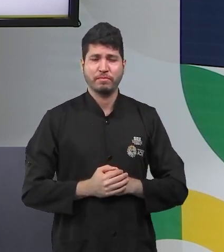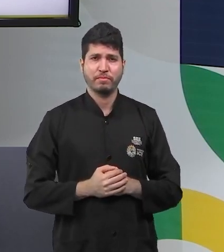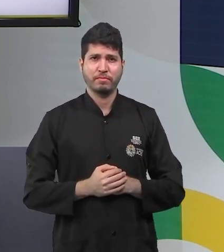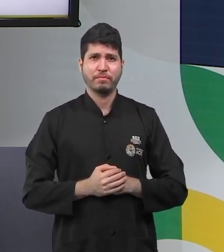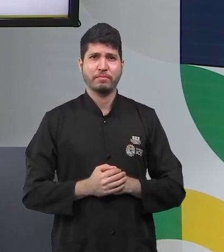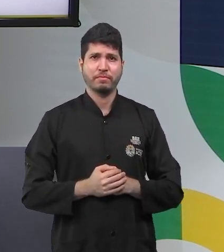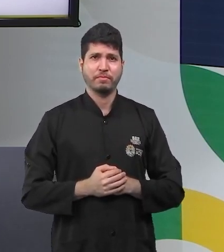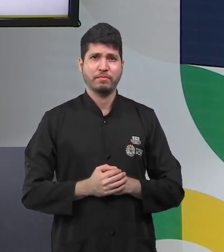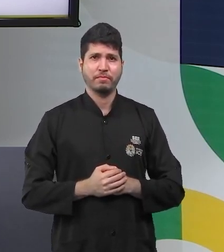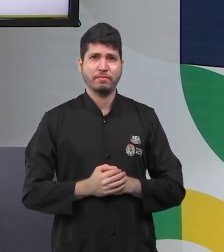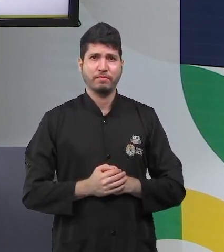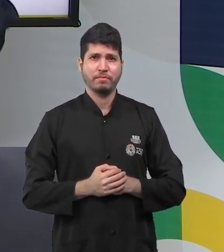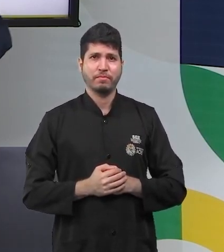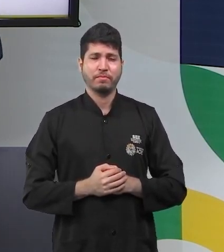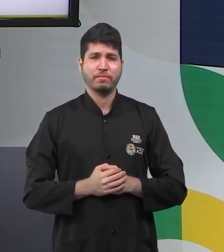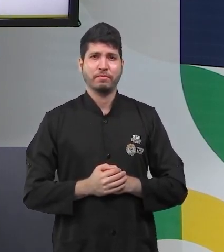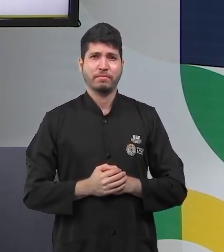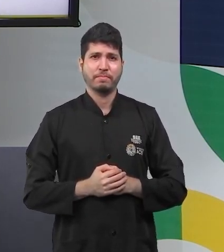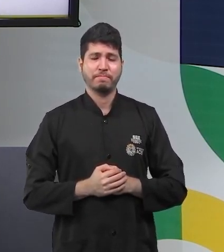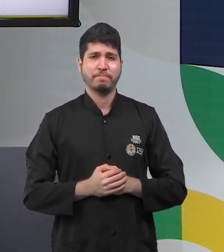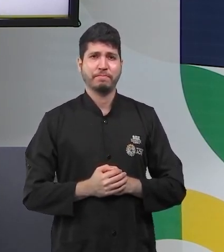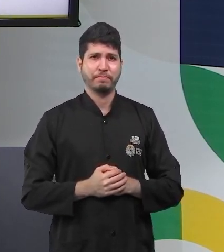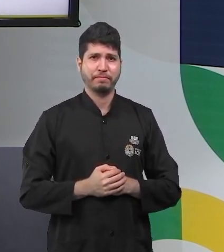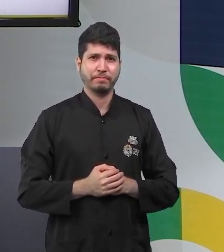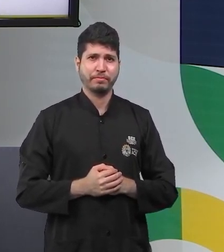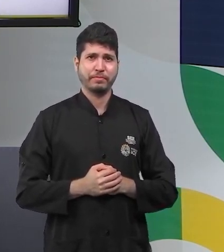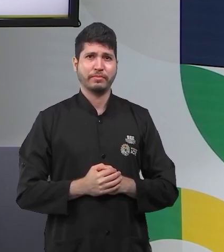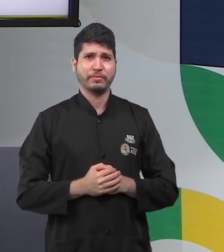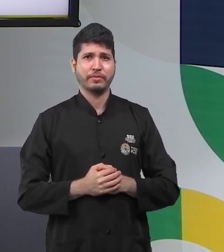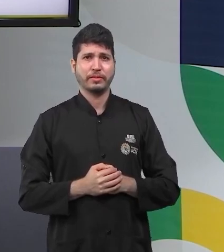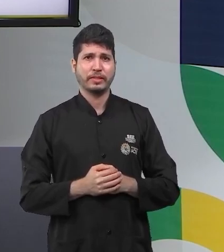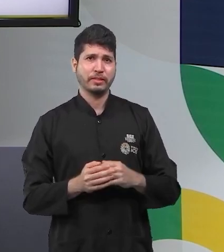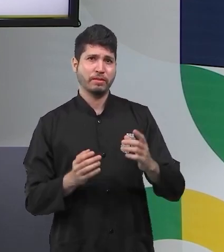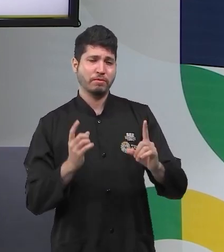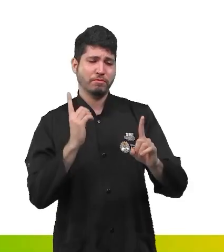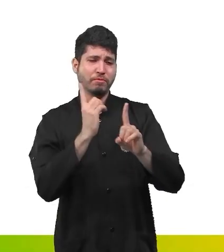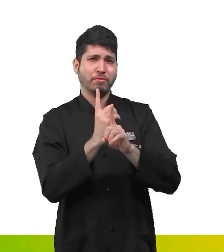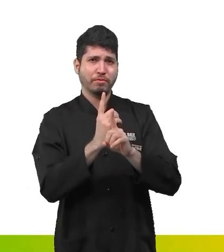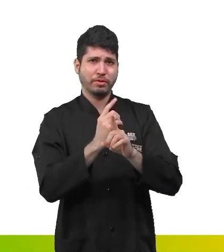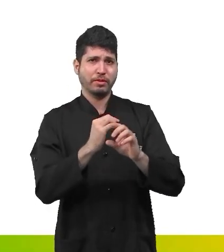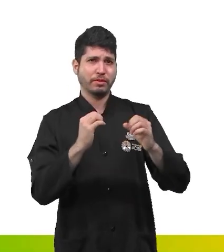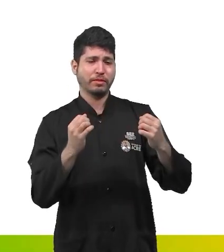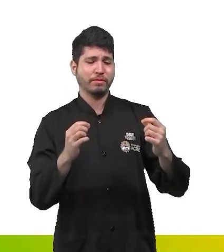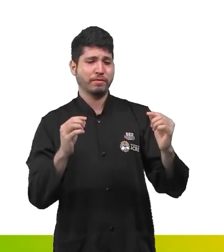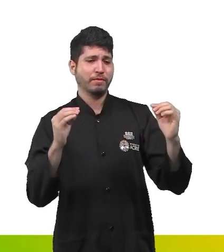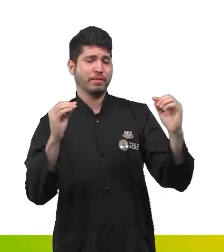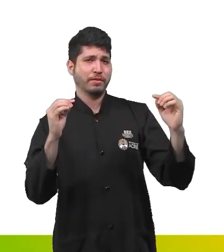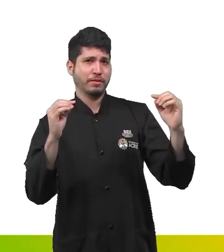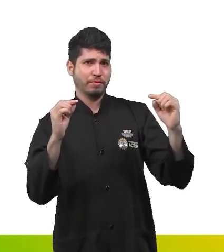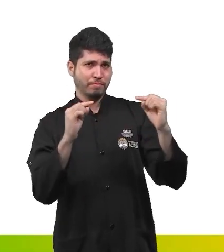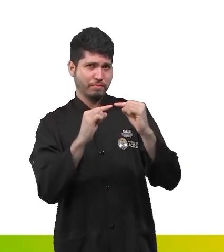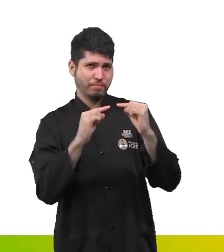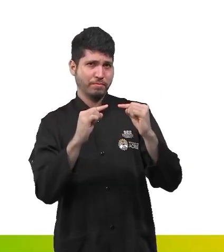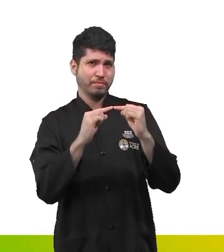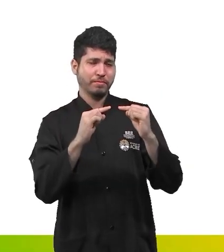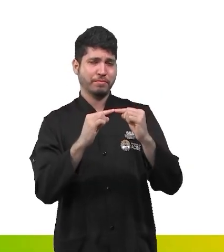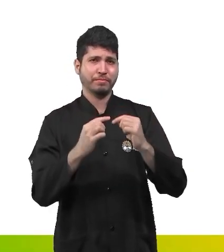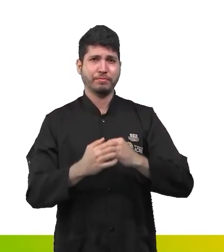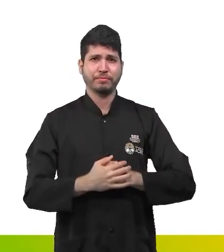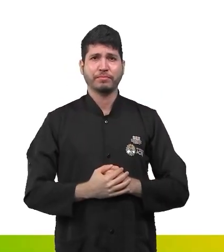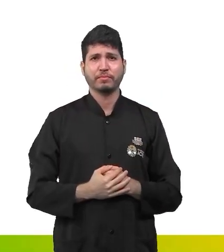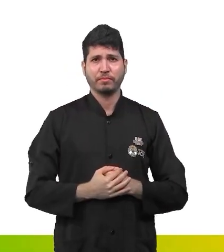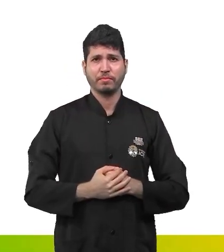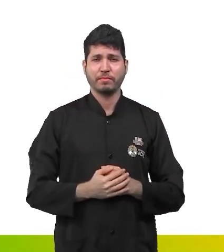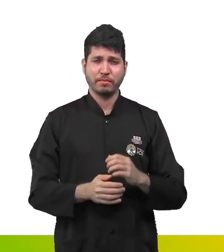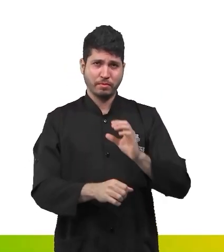que explica mais ou menos a nossa formação cultural. Vocês lembram? Vamos olhando cada alternativa e a gente vai tentar entender um pouquinho melhor. Vamos lá.